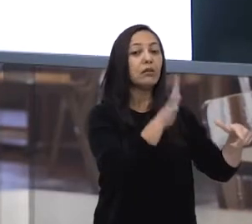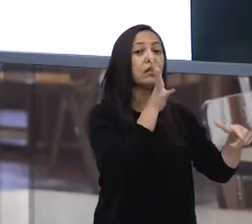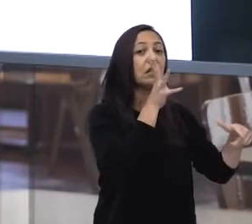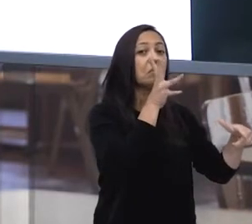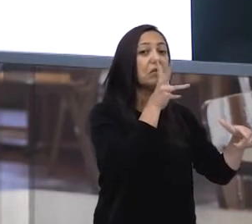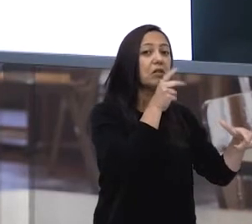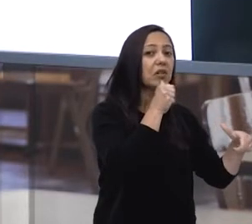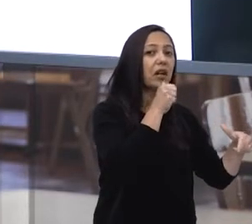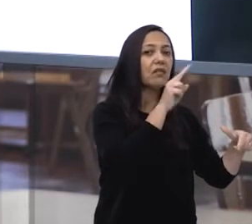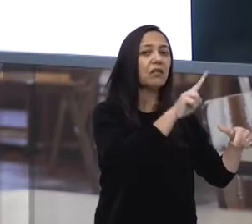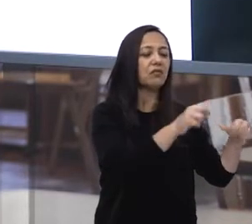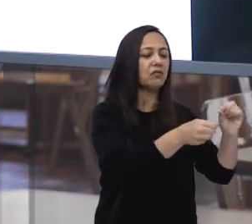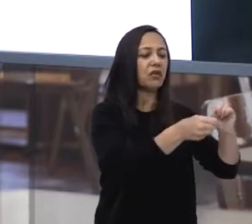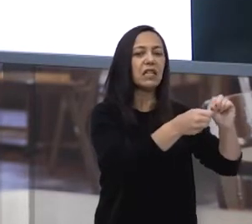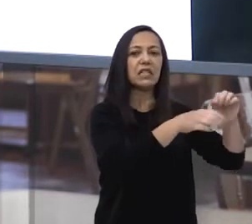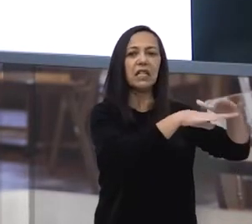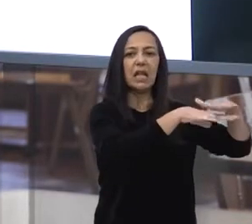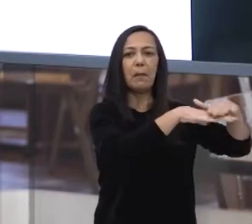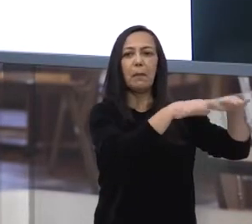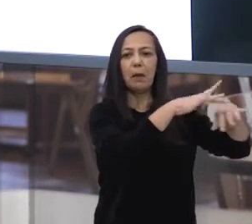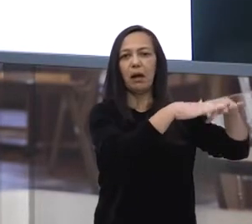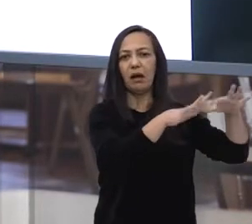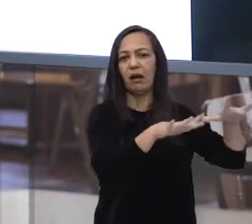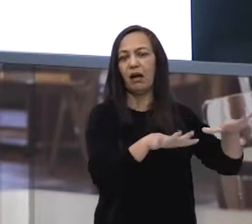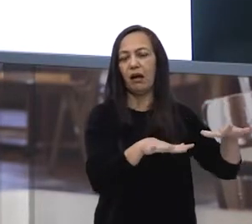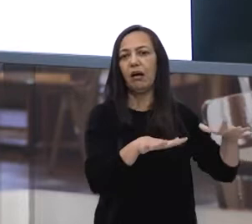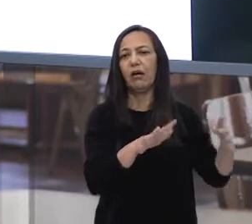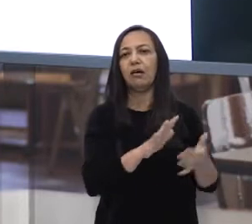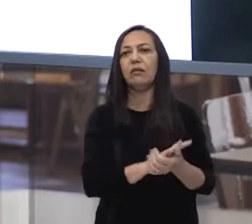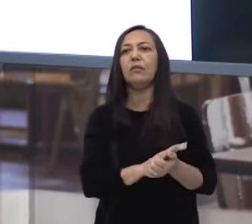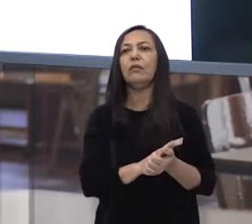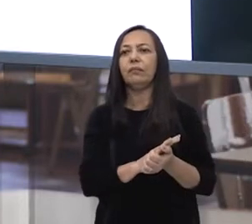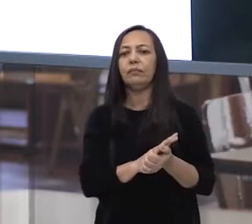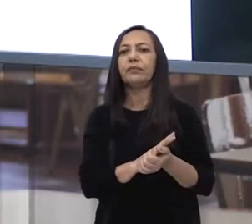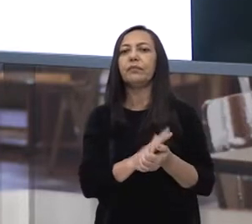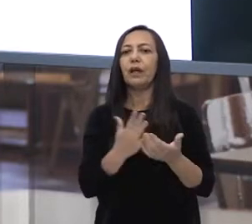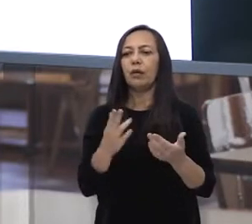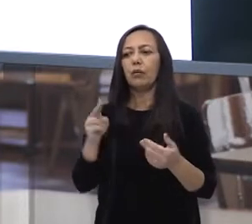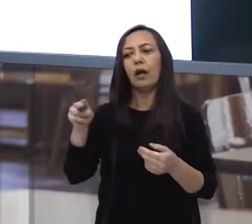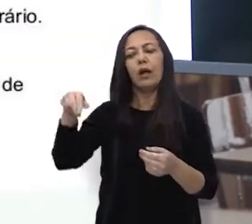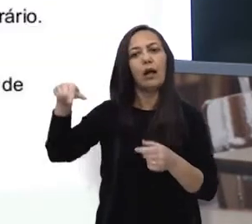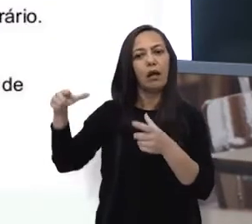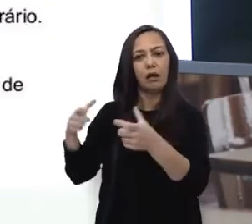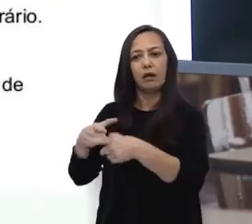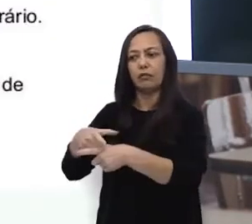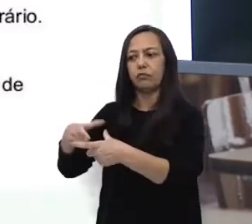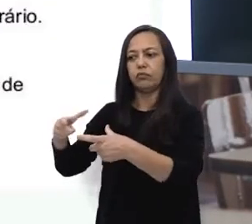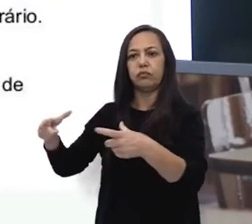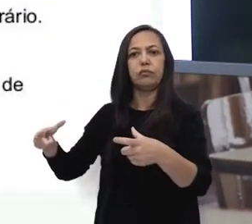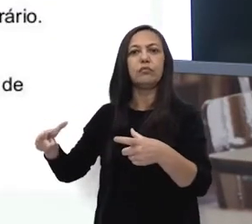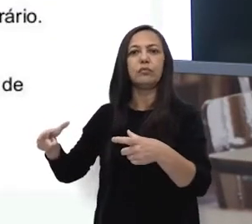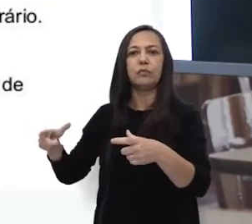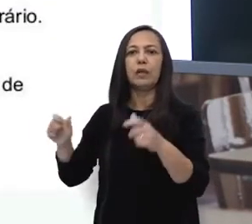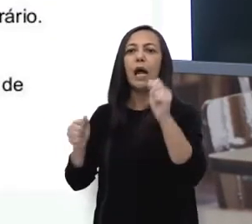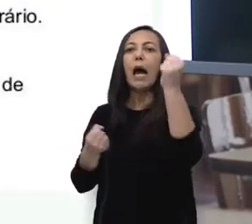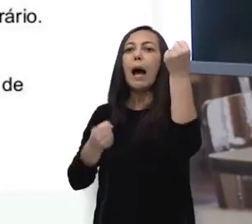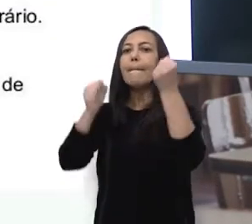trabalho, principalmente a máquina, né? Instrumentos que eu falo são ferramentas. A máquina também